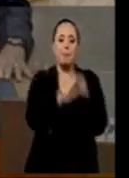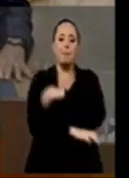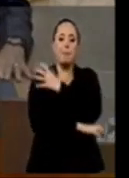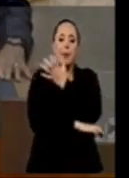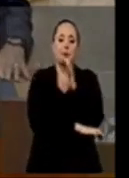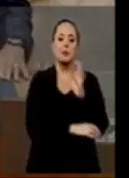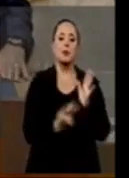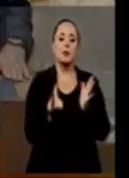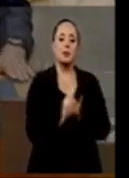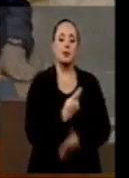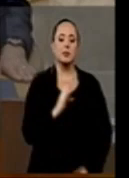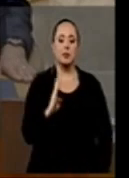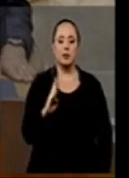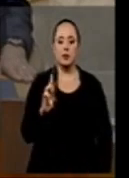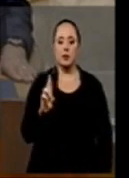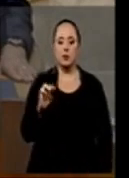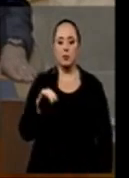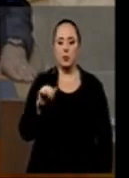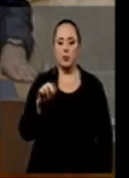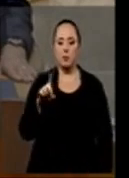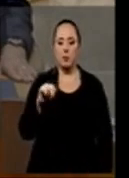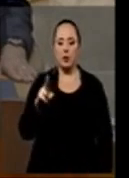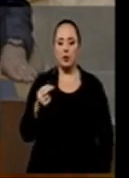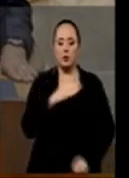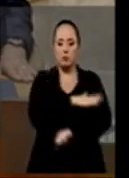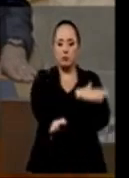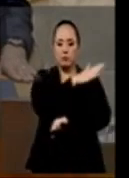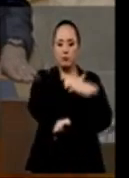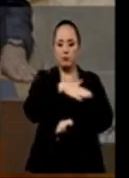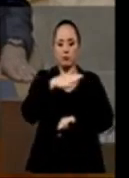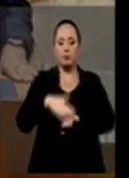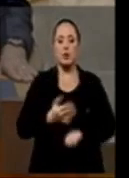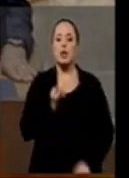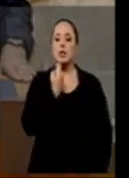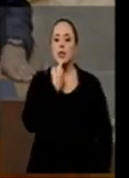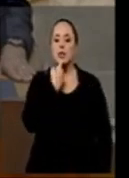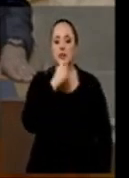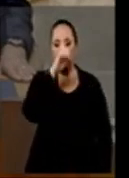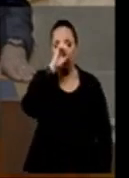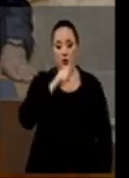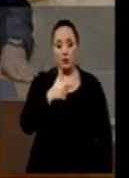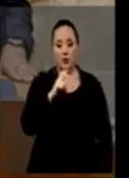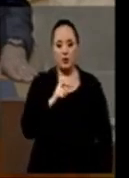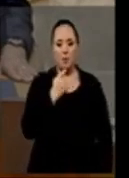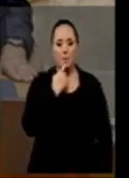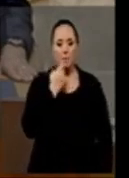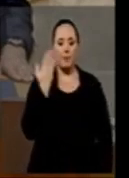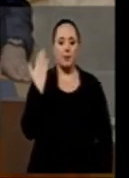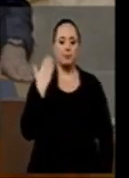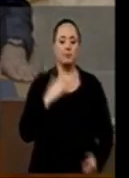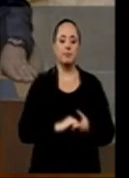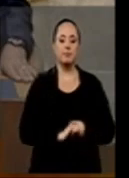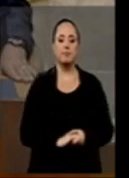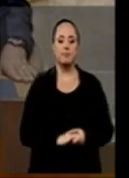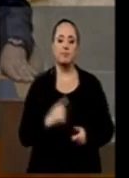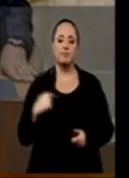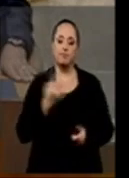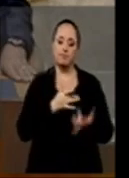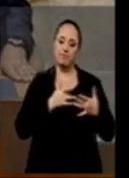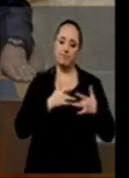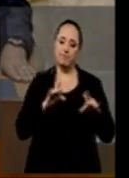ocorrida em brumadinho na última sexta feira dia 25 presto solidariedade às famílias